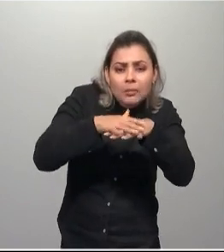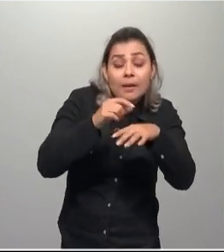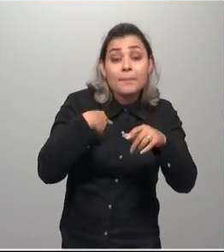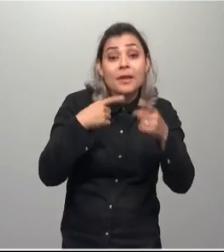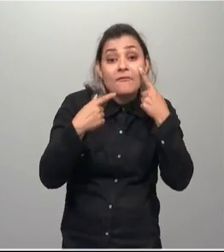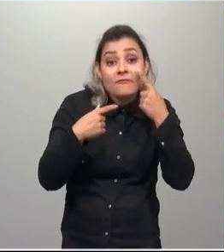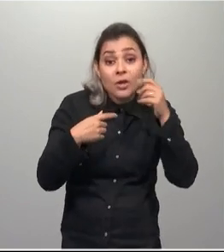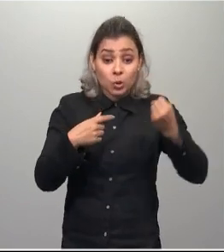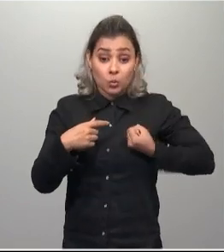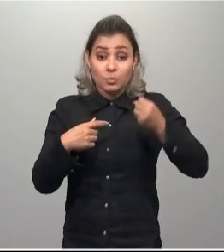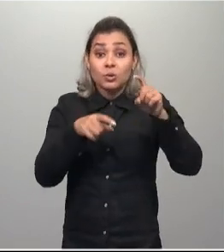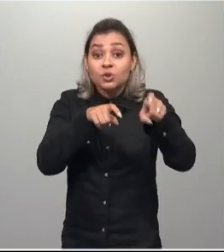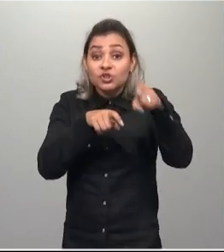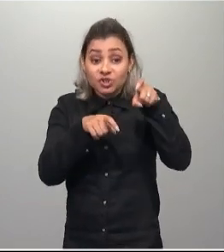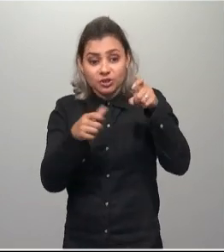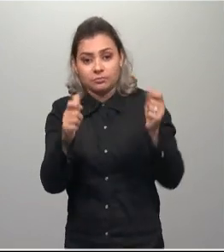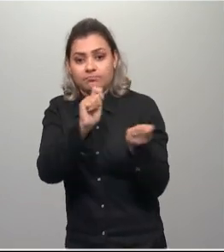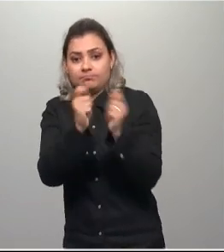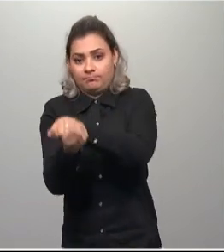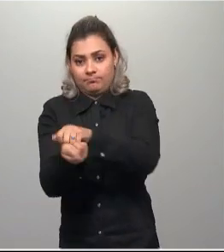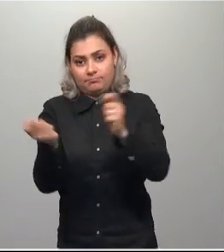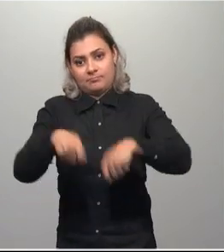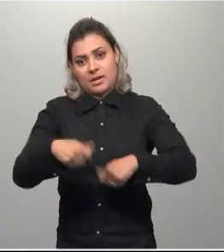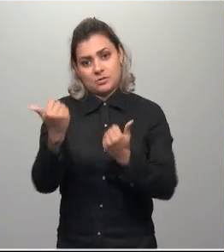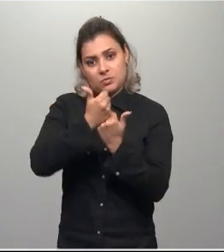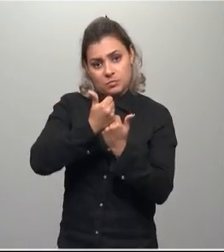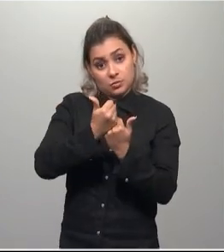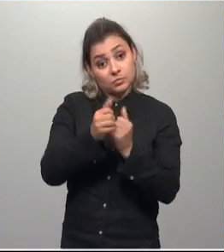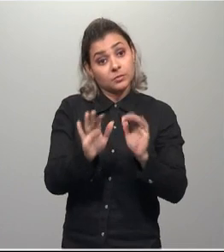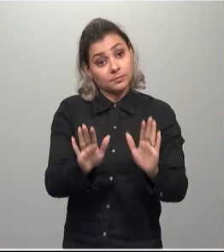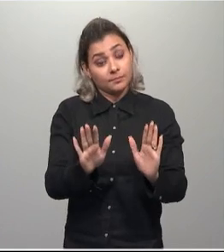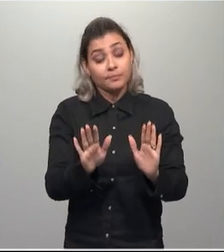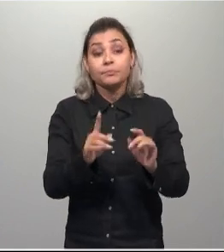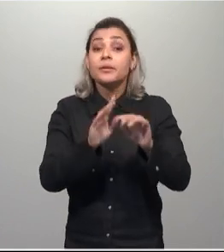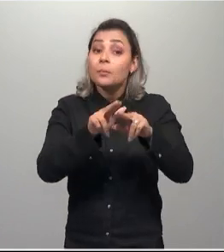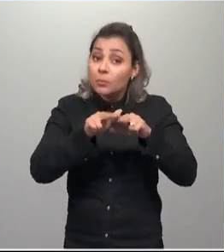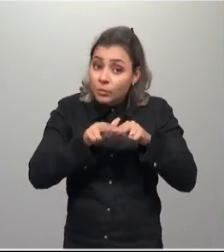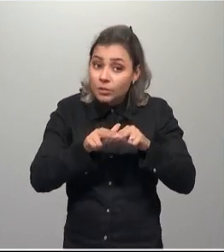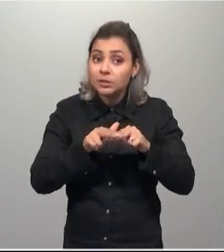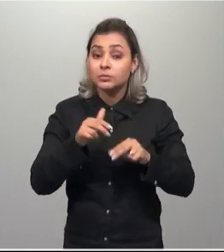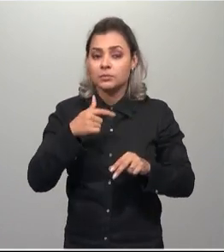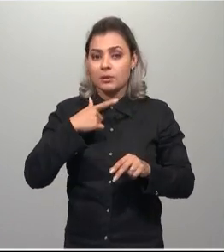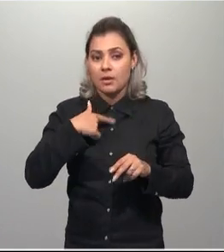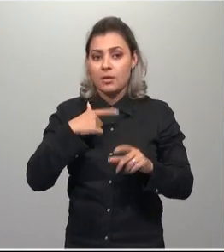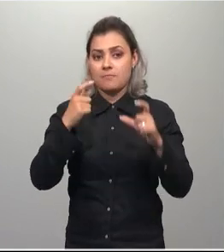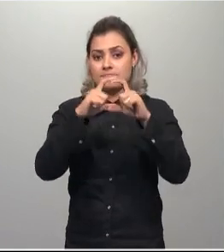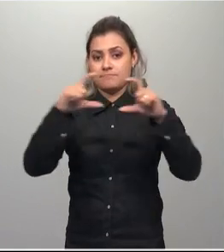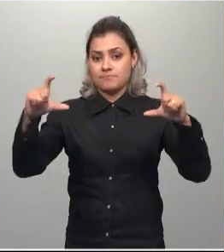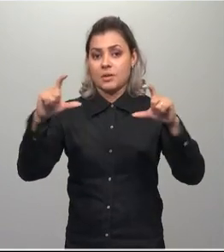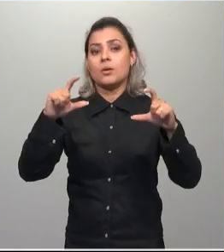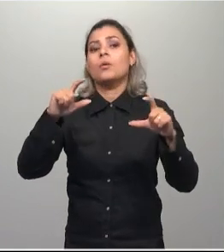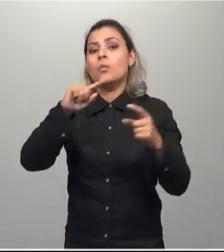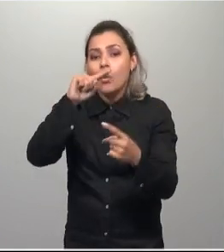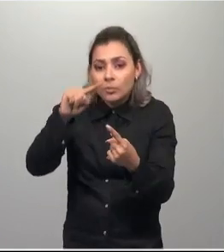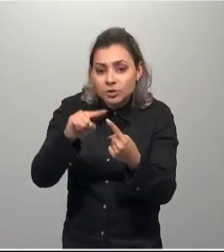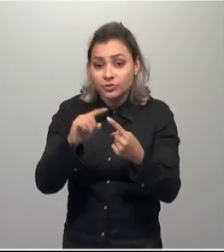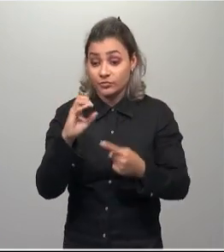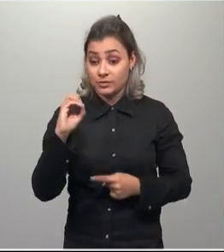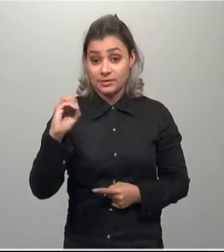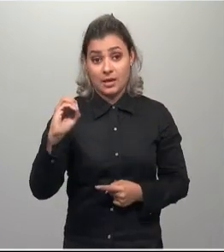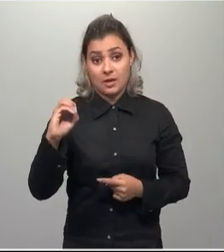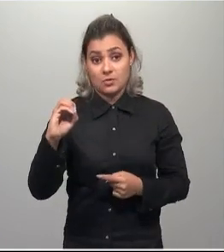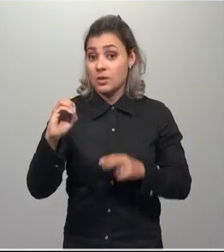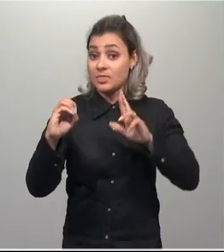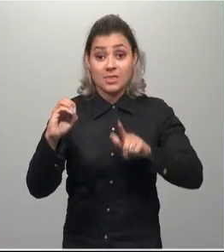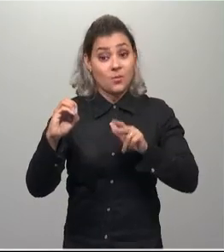poder fazer os meus valores tá é então é essa a função da o zero está aqui